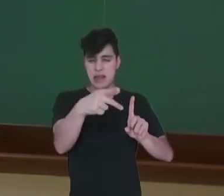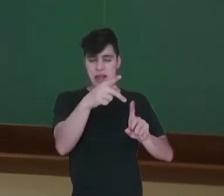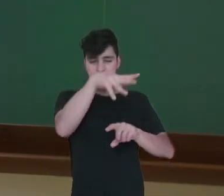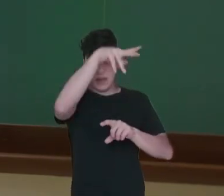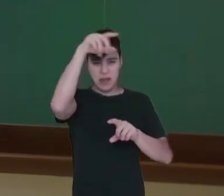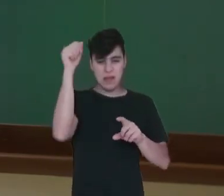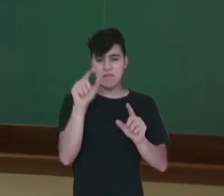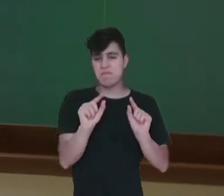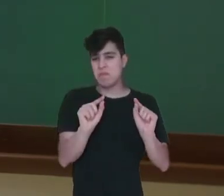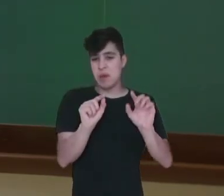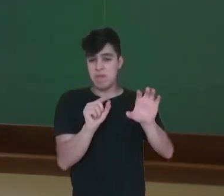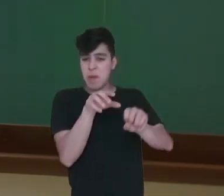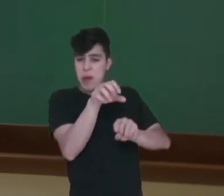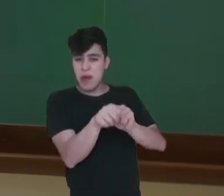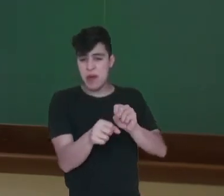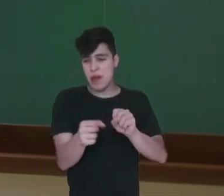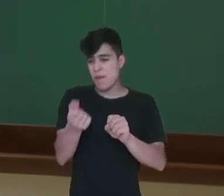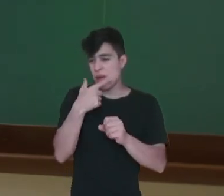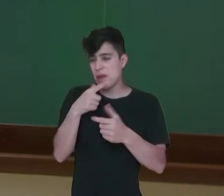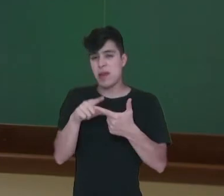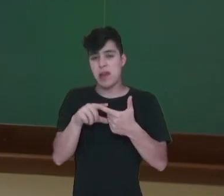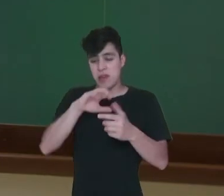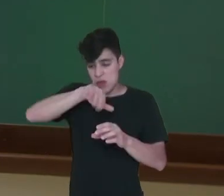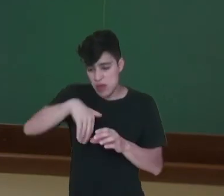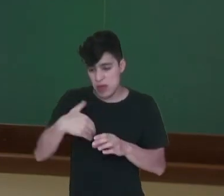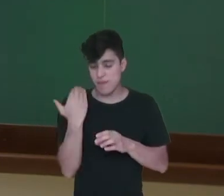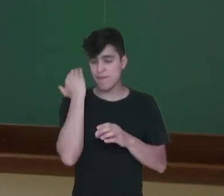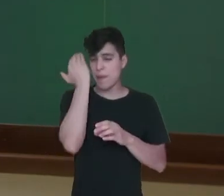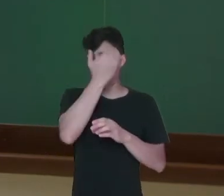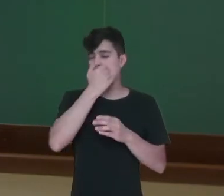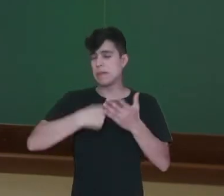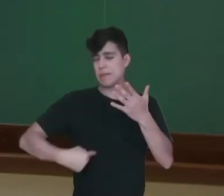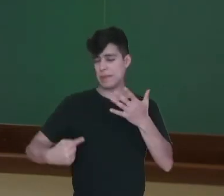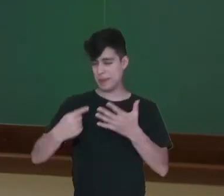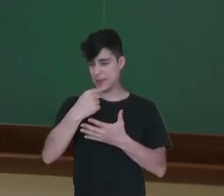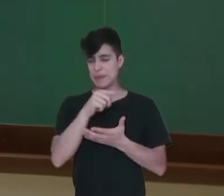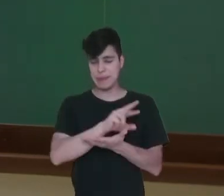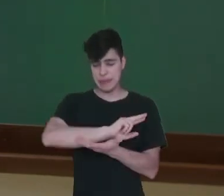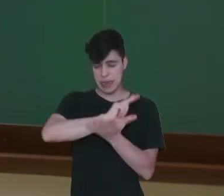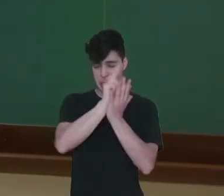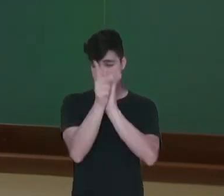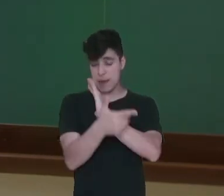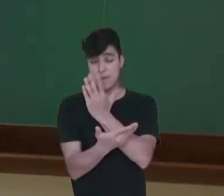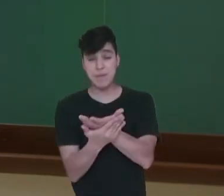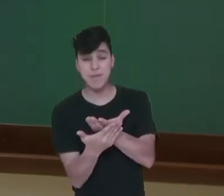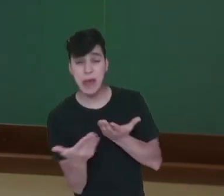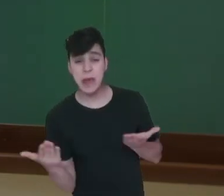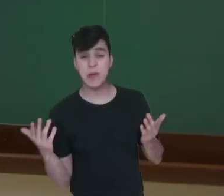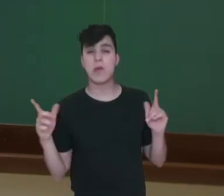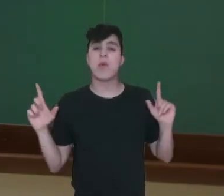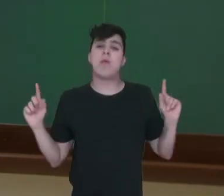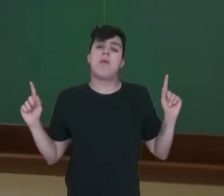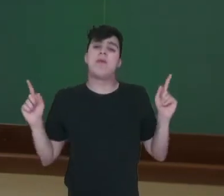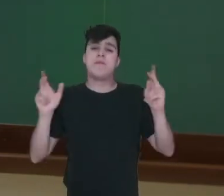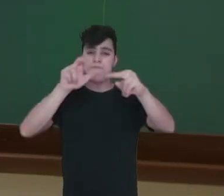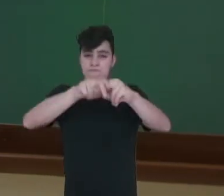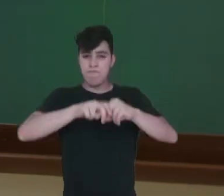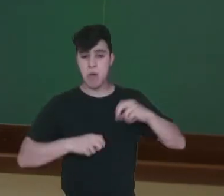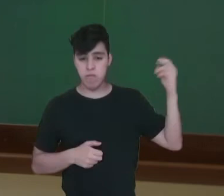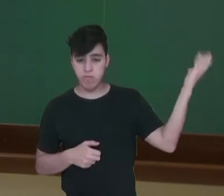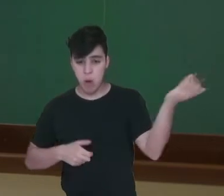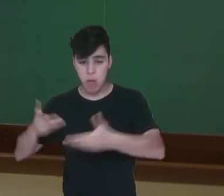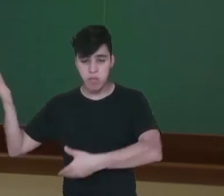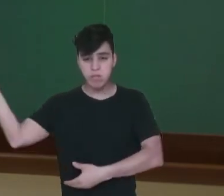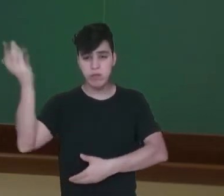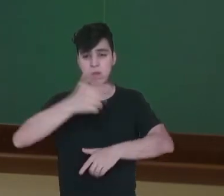para medicamentos, cosméticos e outras coisas mais. Então perde-se muito com essa questão do desmatamento